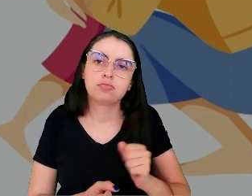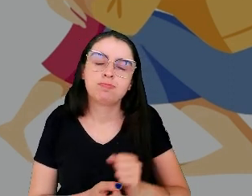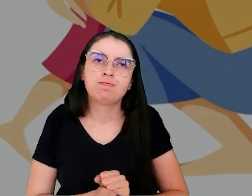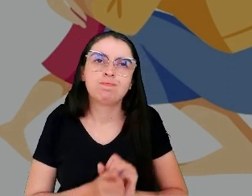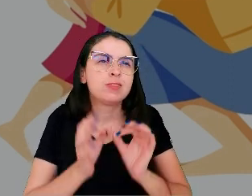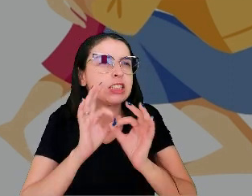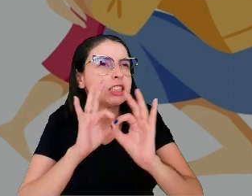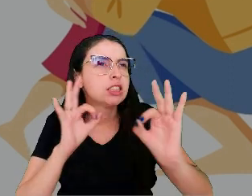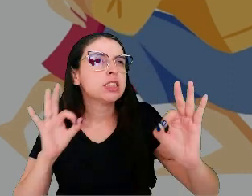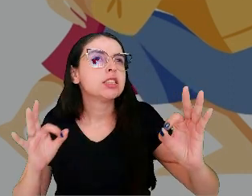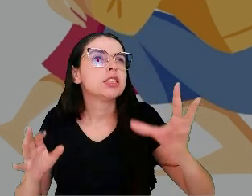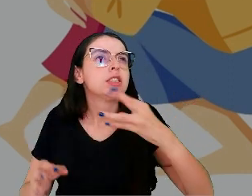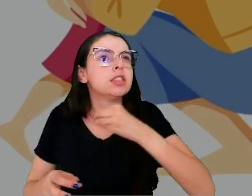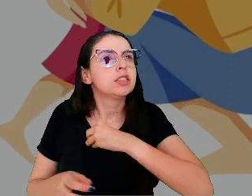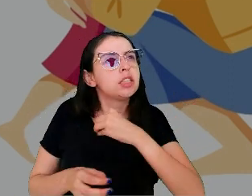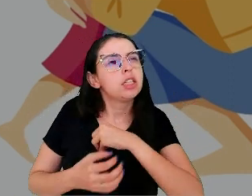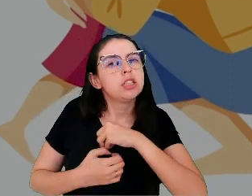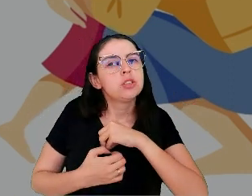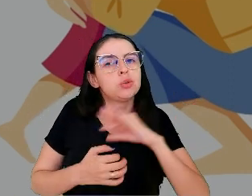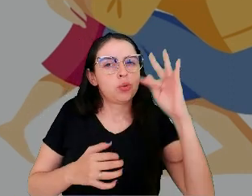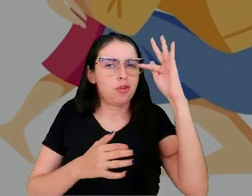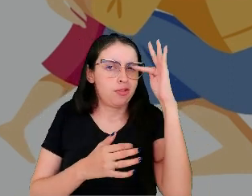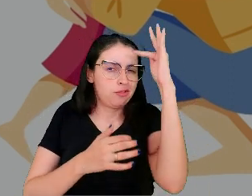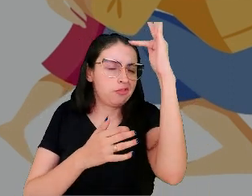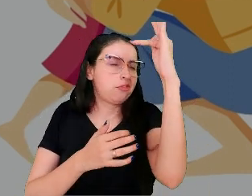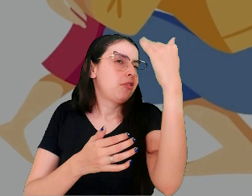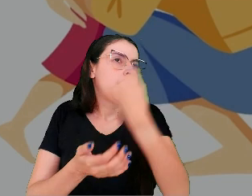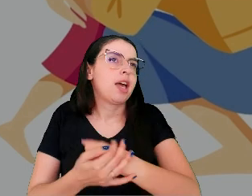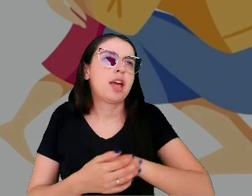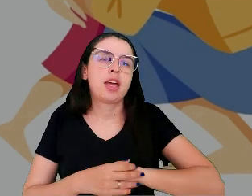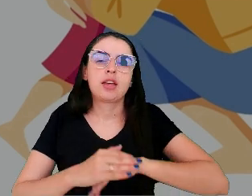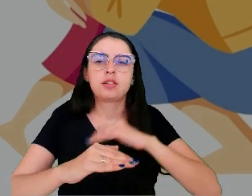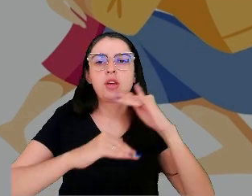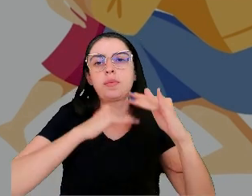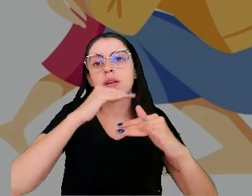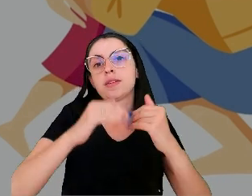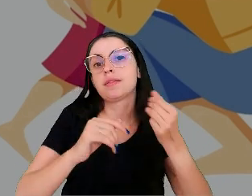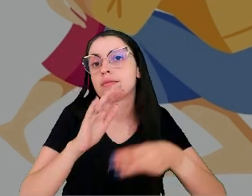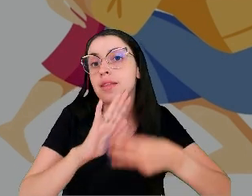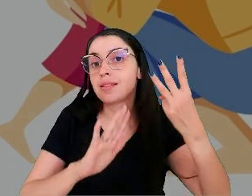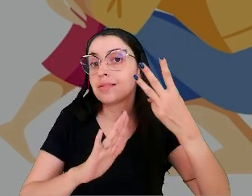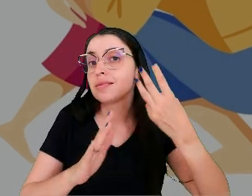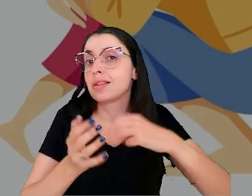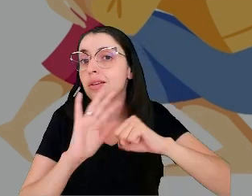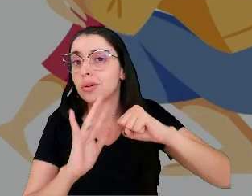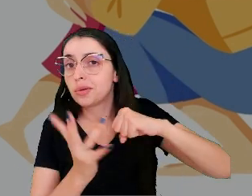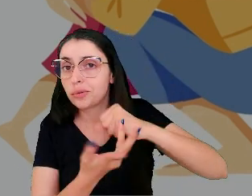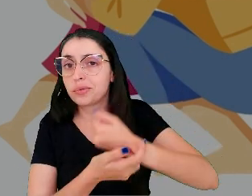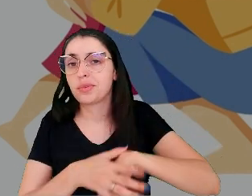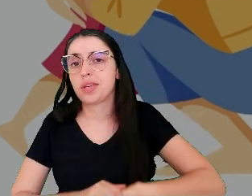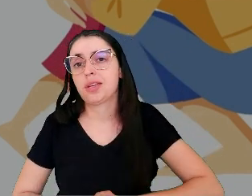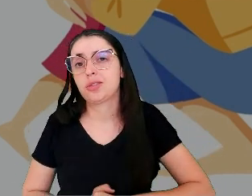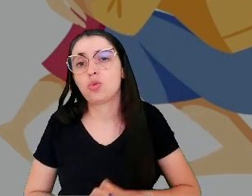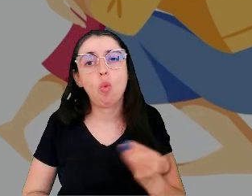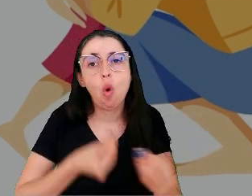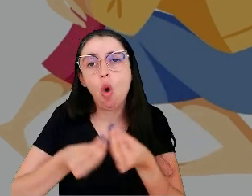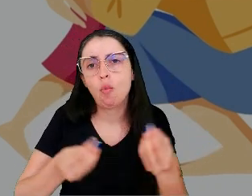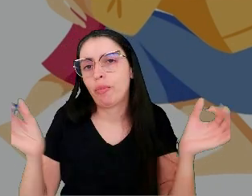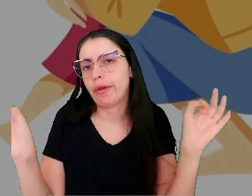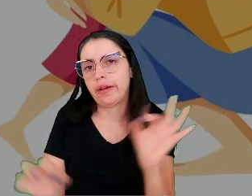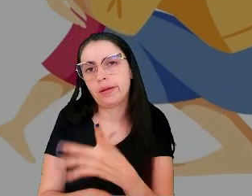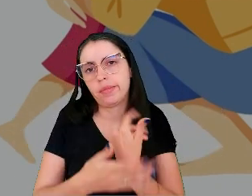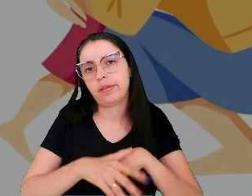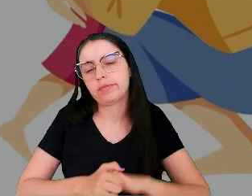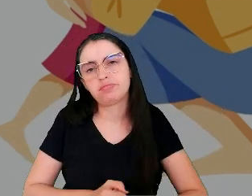de esperança para a gente, né, nesse processo todo aí que a gente pode enfrentar até a terceira onda, sabe como isso vai